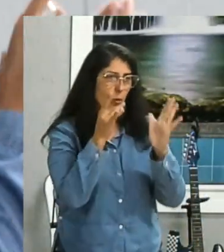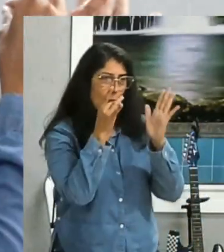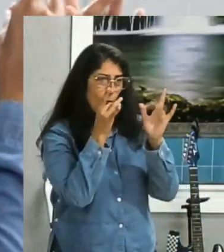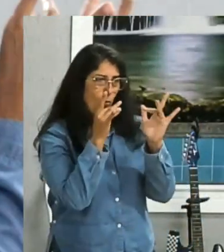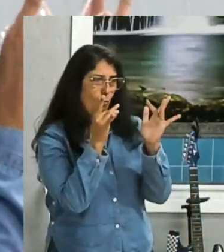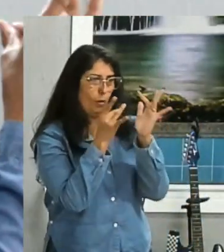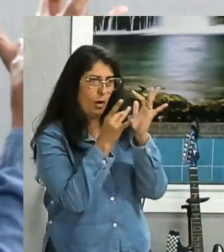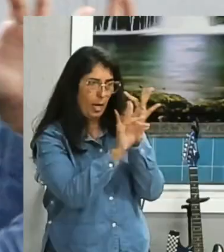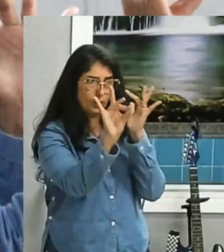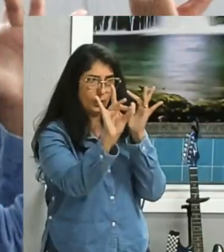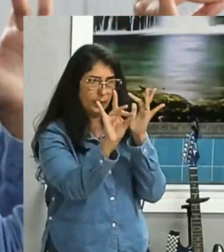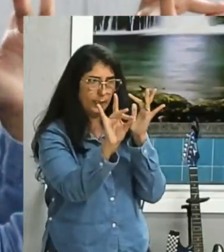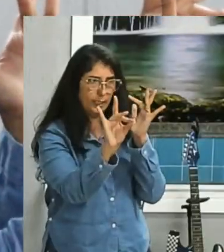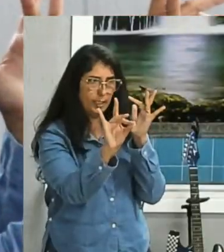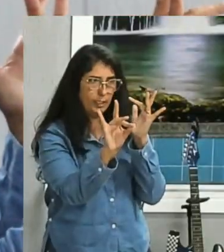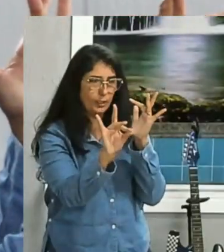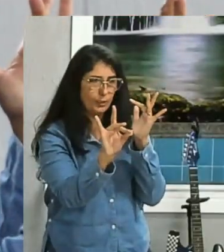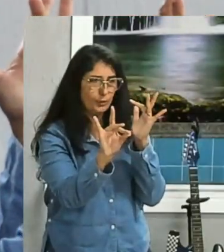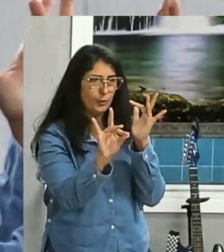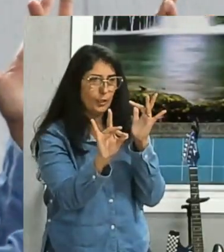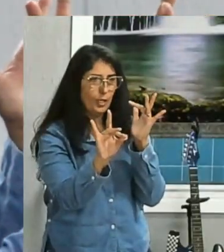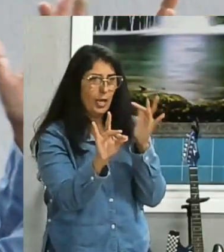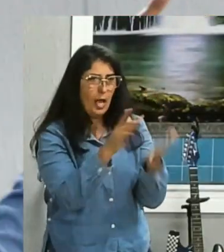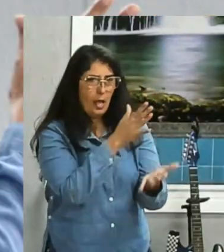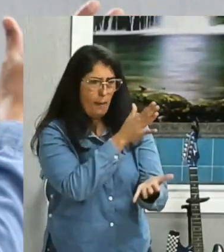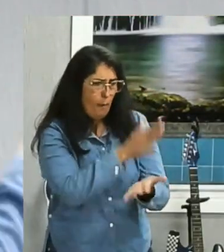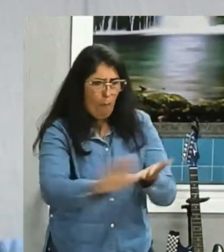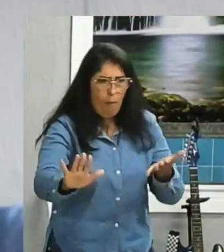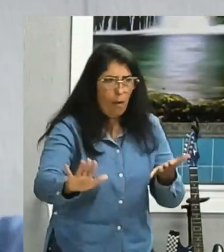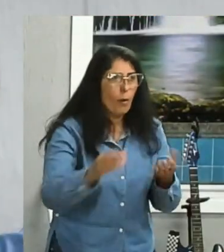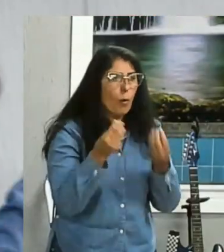destruído com o sopro da boca.